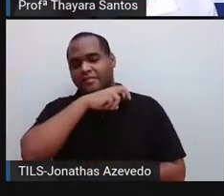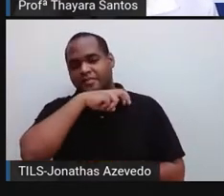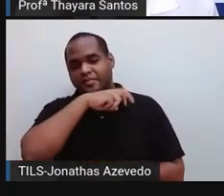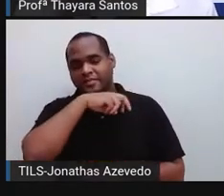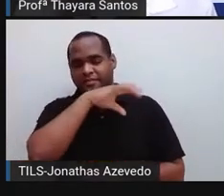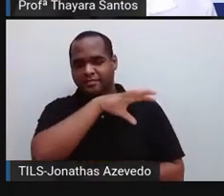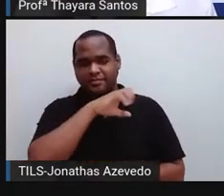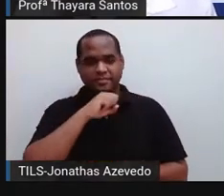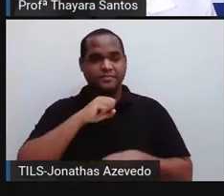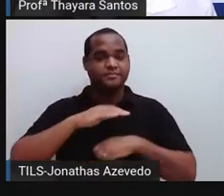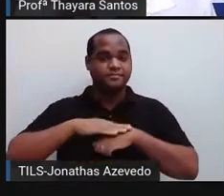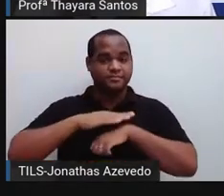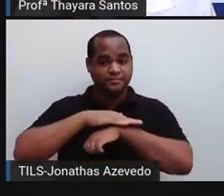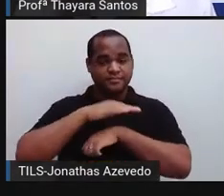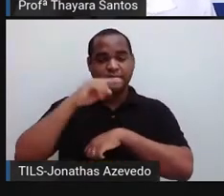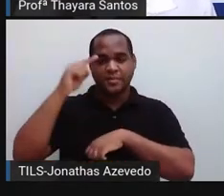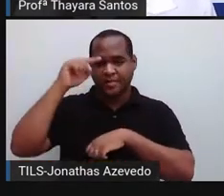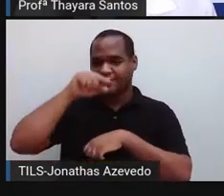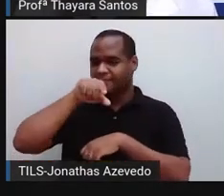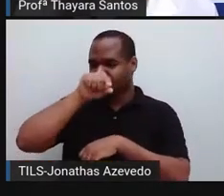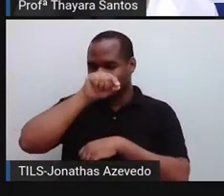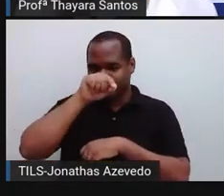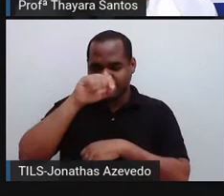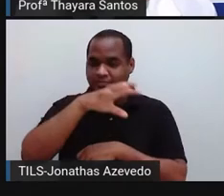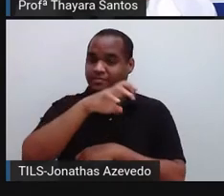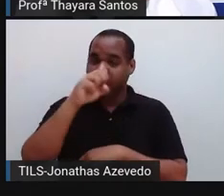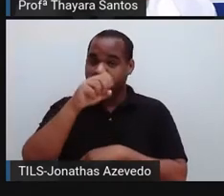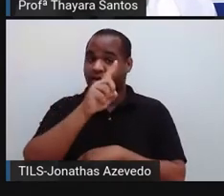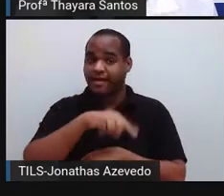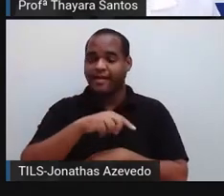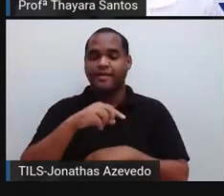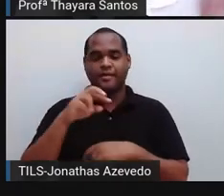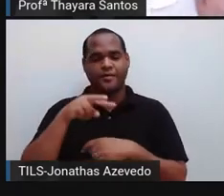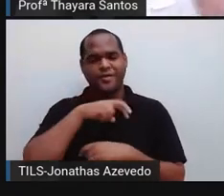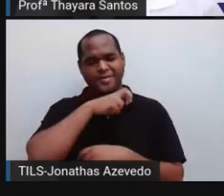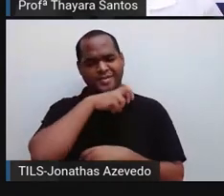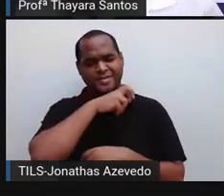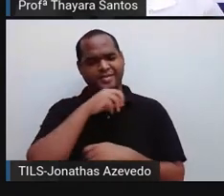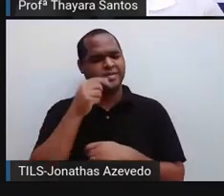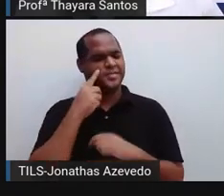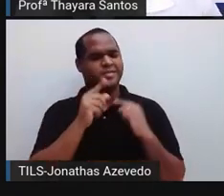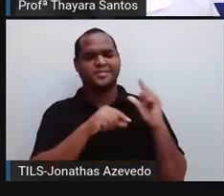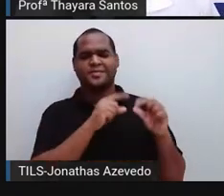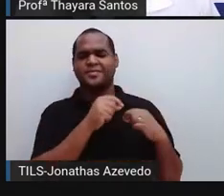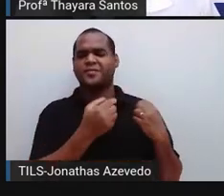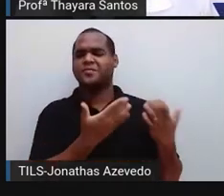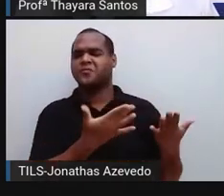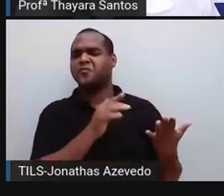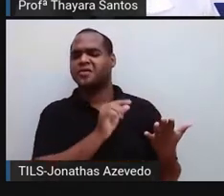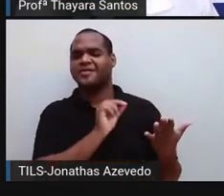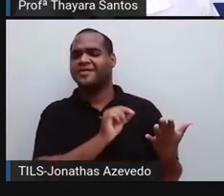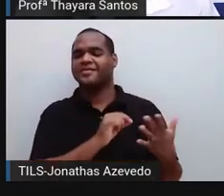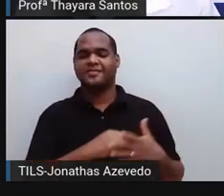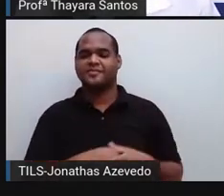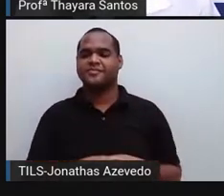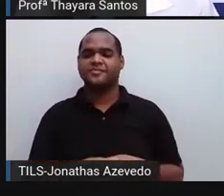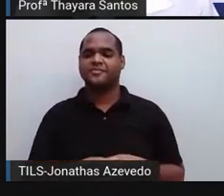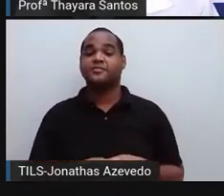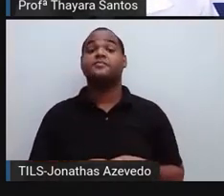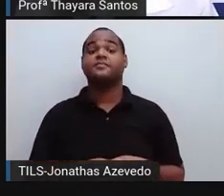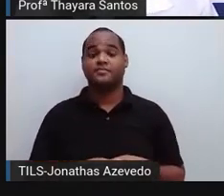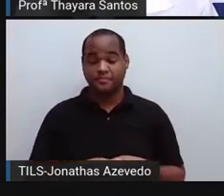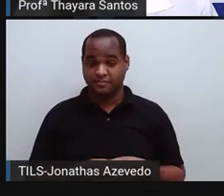sapo, e depois o gavião vai lá e come essa serpente. Vamos identificar quem é que é aqui nessa cadeia. Então,